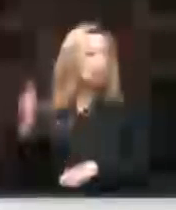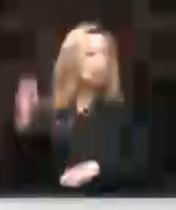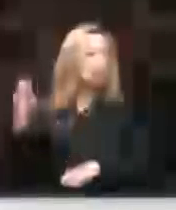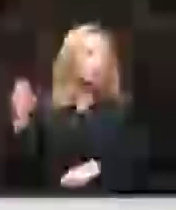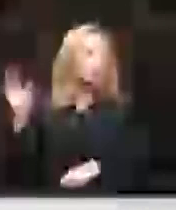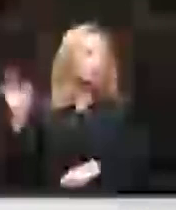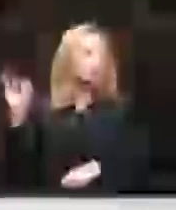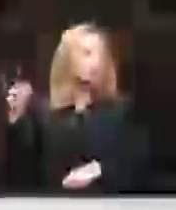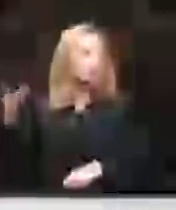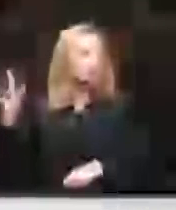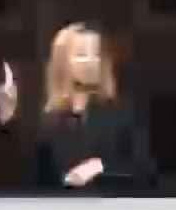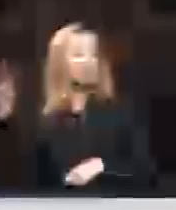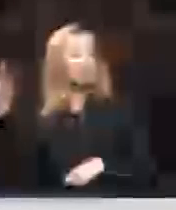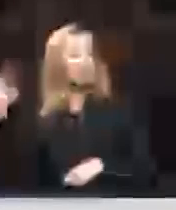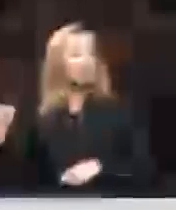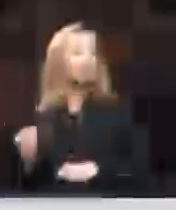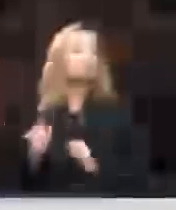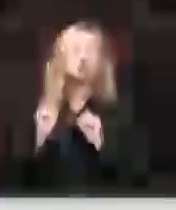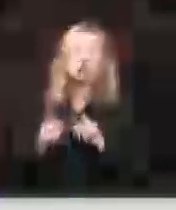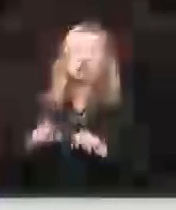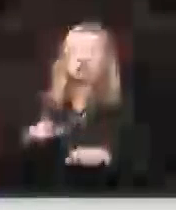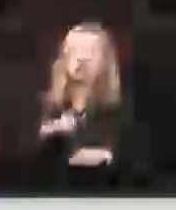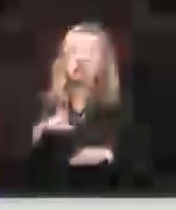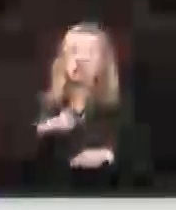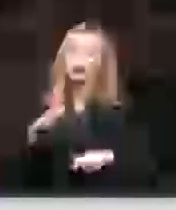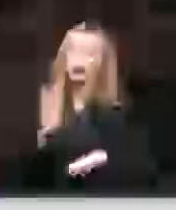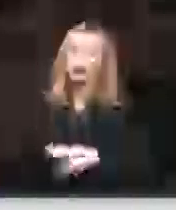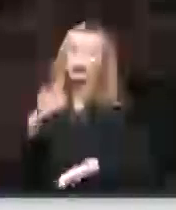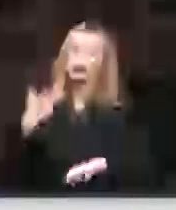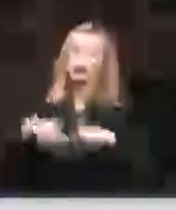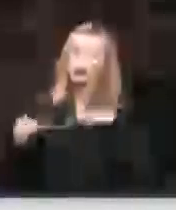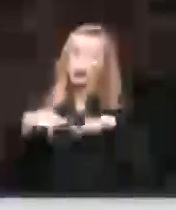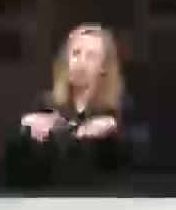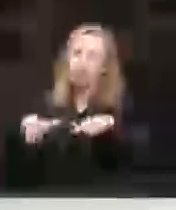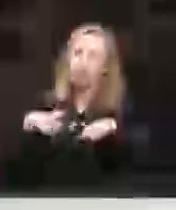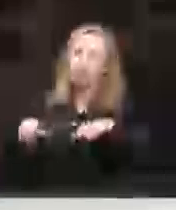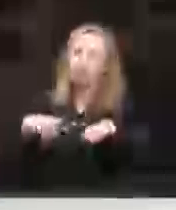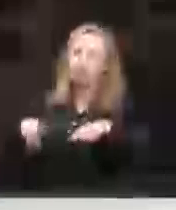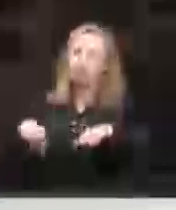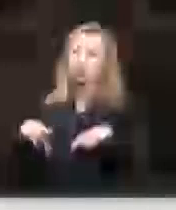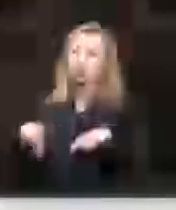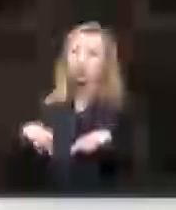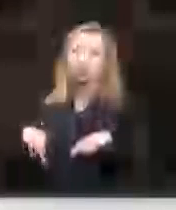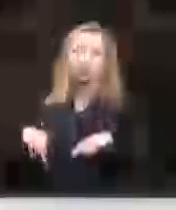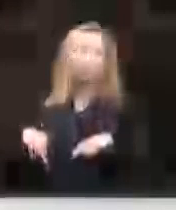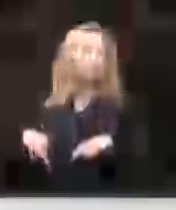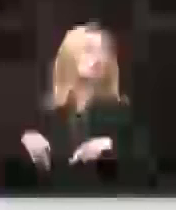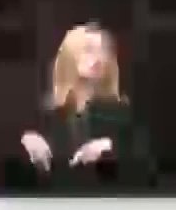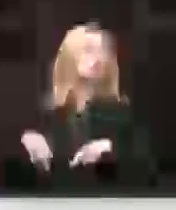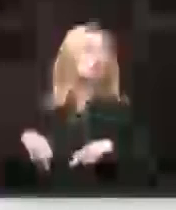possamos gerar empregos aqui. O Brasil não pode continuar sendo exportador de commodities